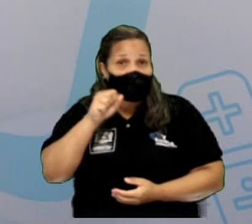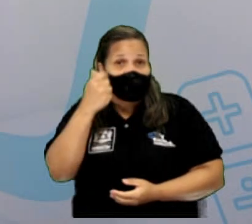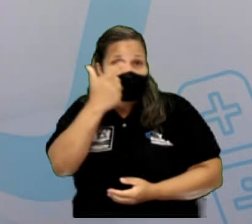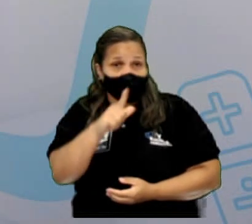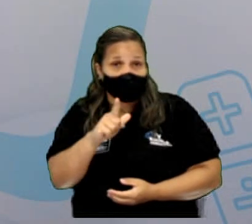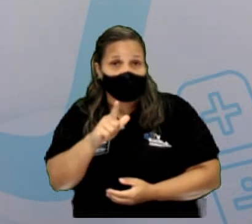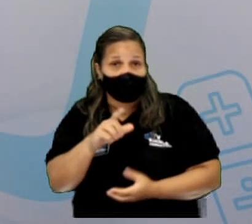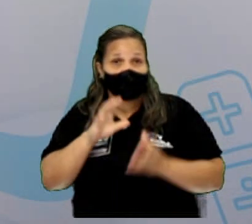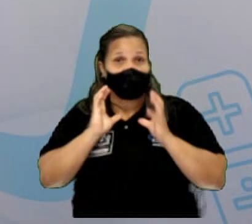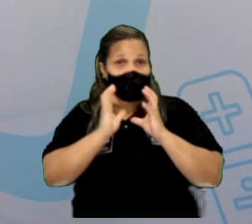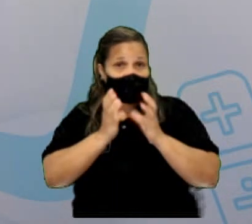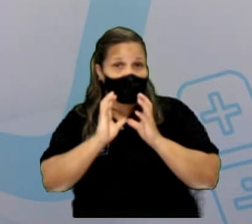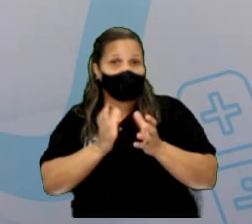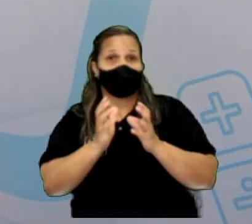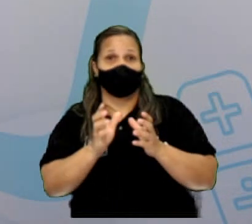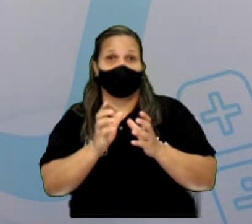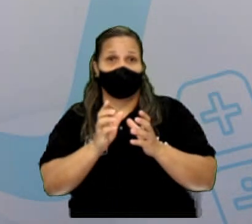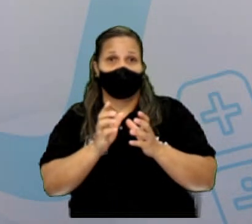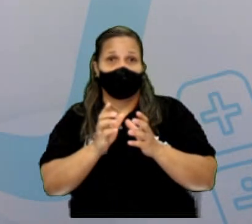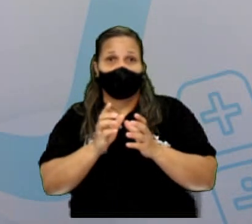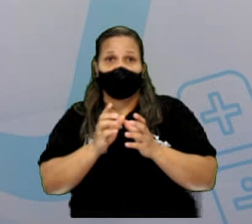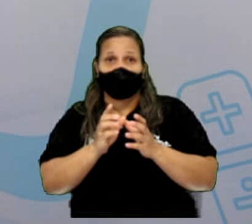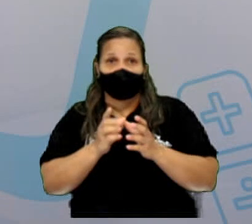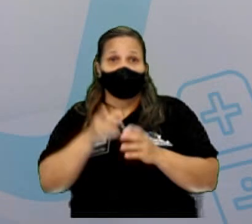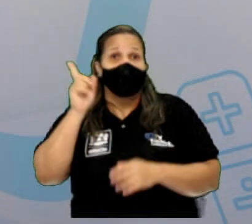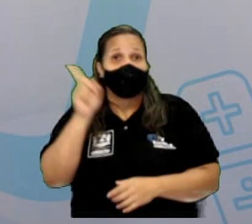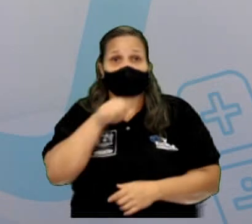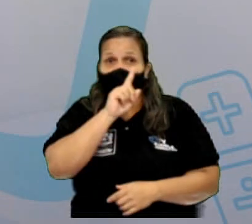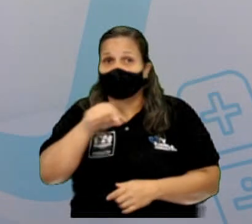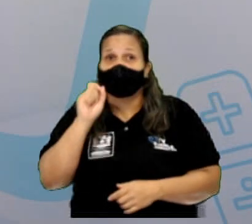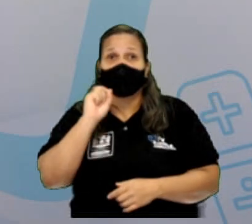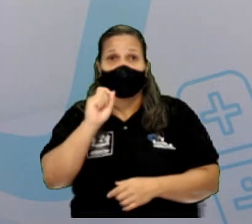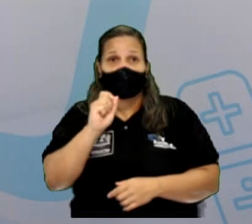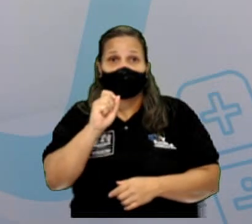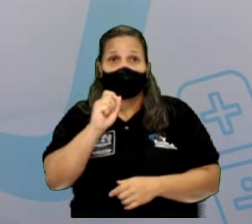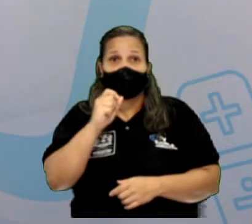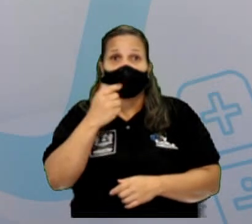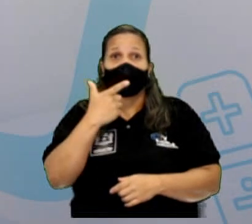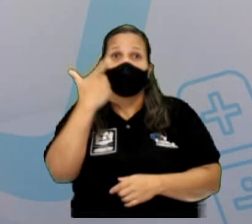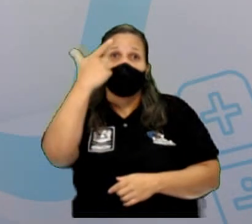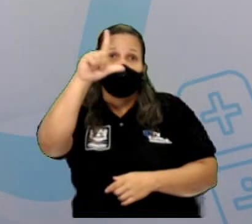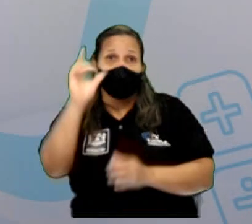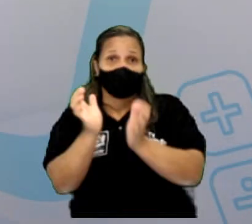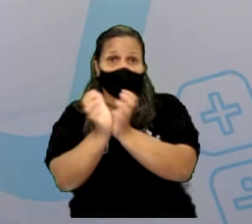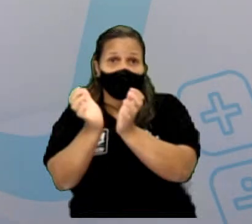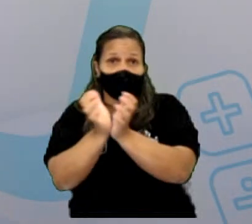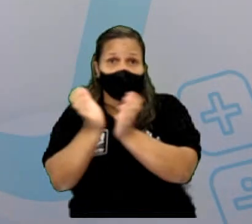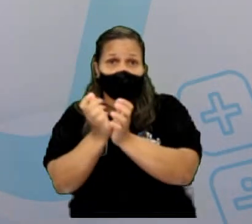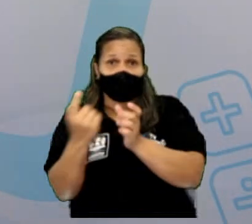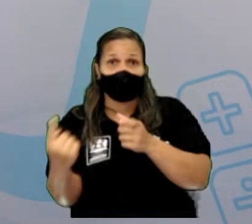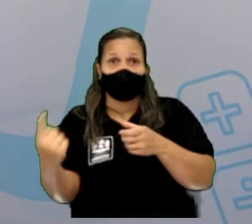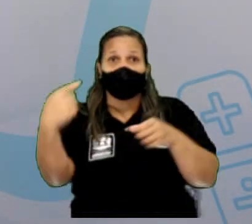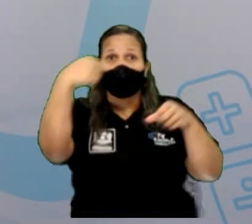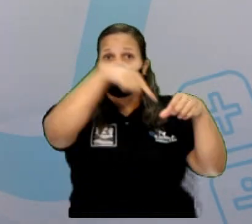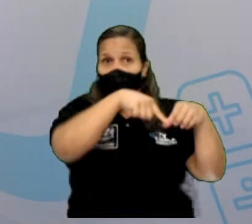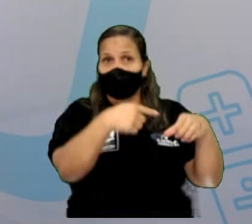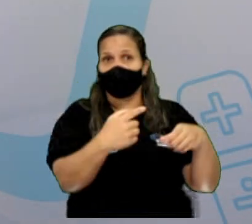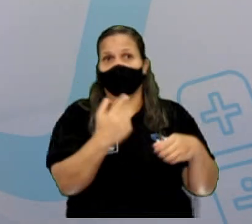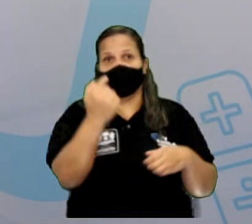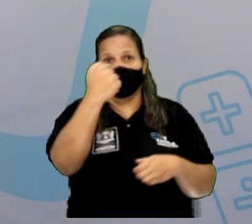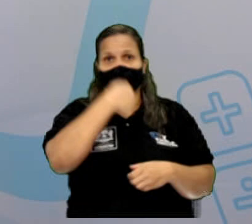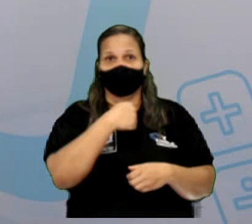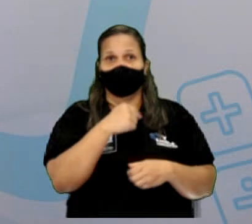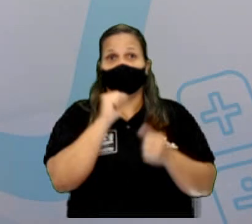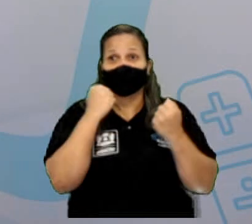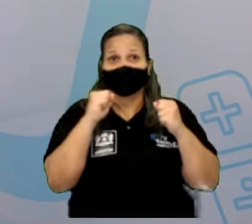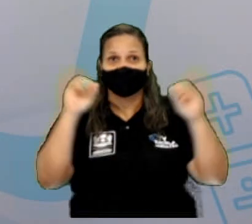avanço adversário e evitar o gol, a cesta, o touchdown do adversário, certo? Então, para que serve isso? Porque isso é importante, como eu